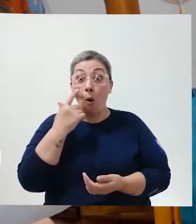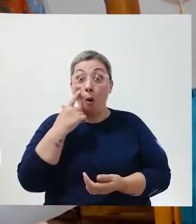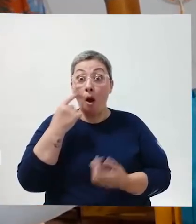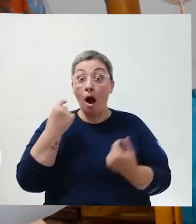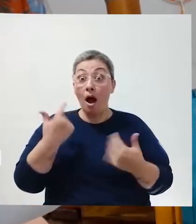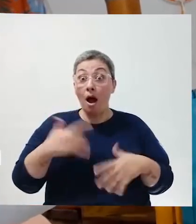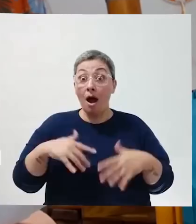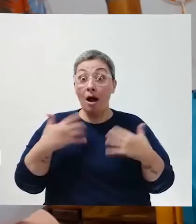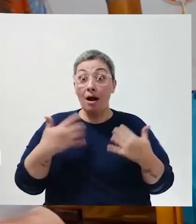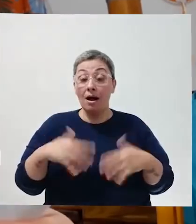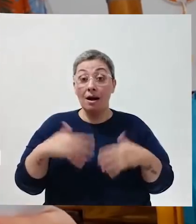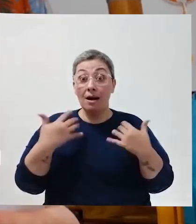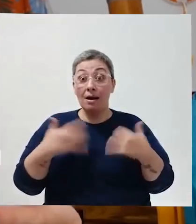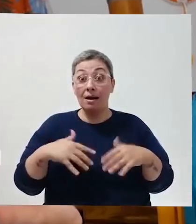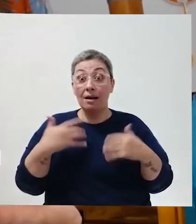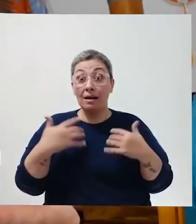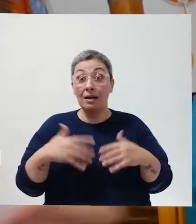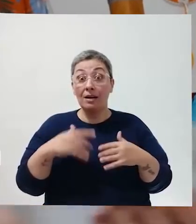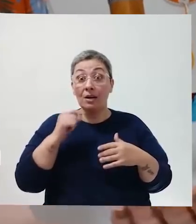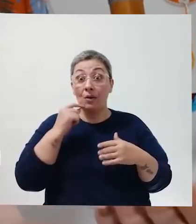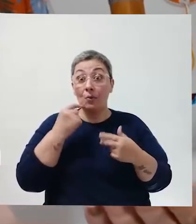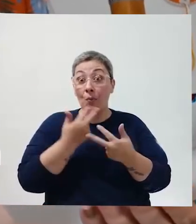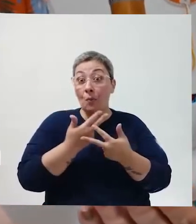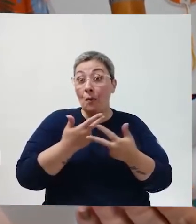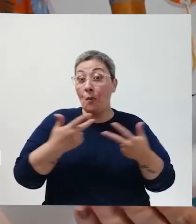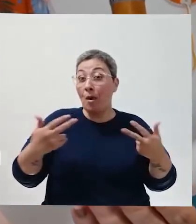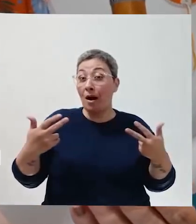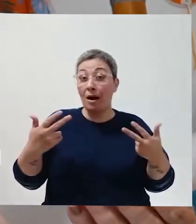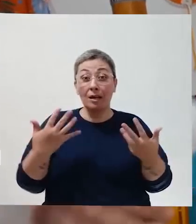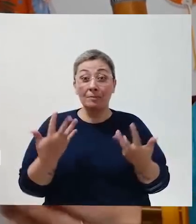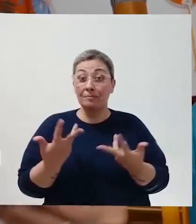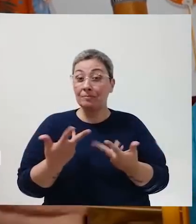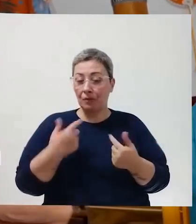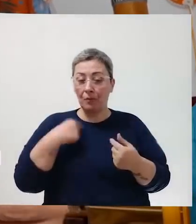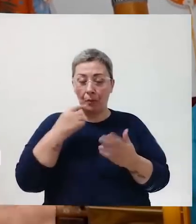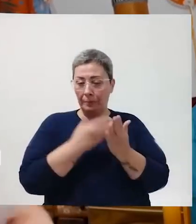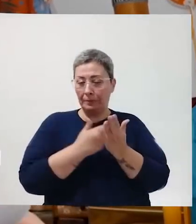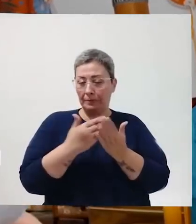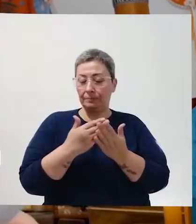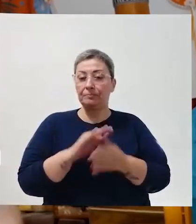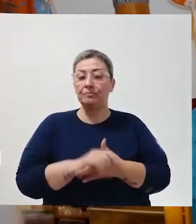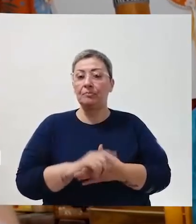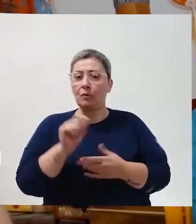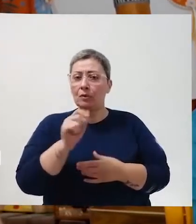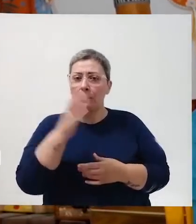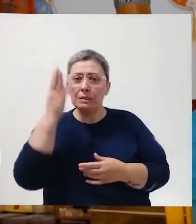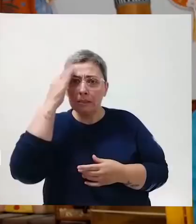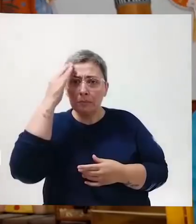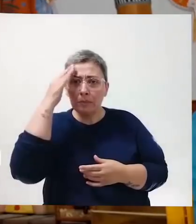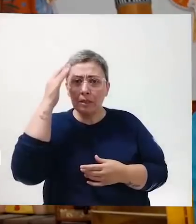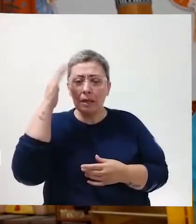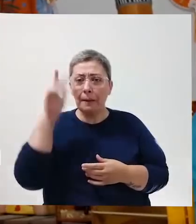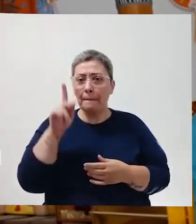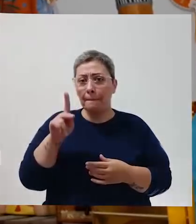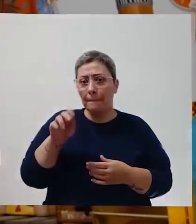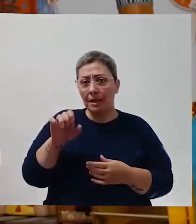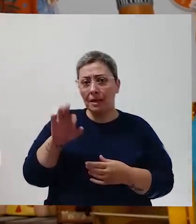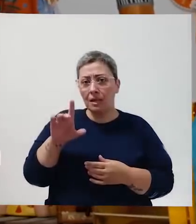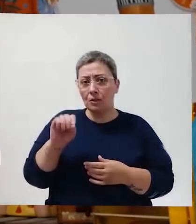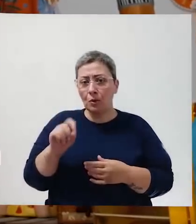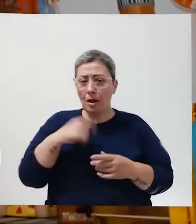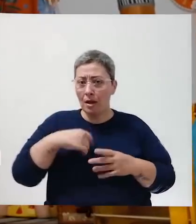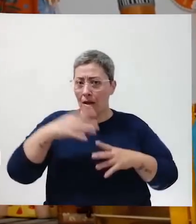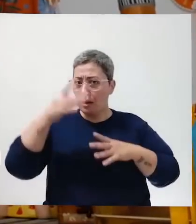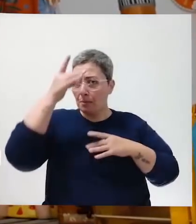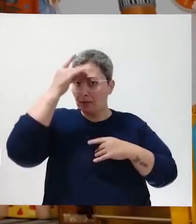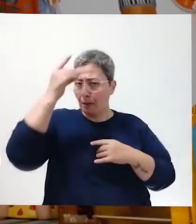Olha só! Quanta coisa maravilhosa! Vamos começar. Vocês sabiam que Pedro Malas Artes